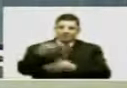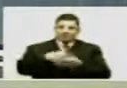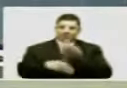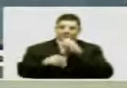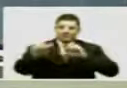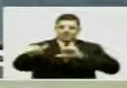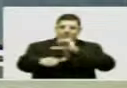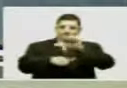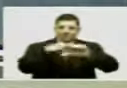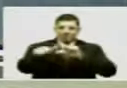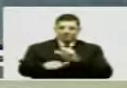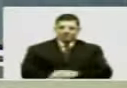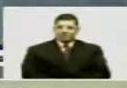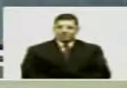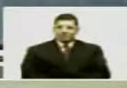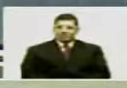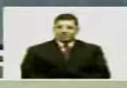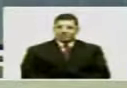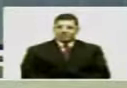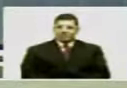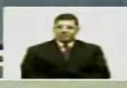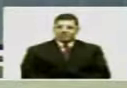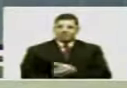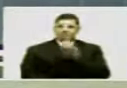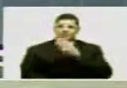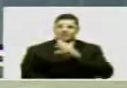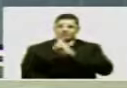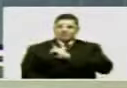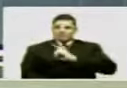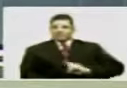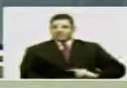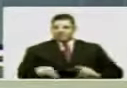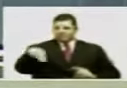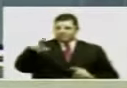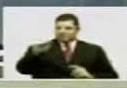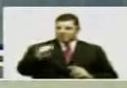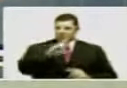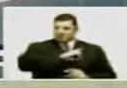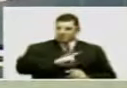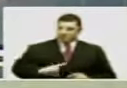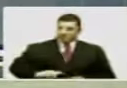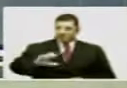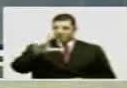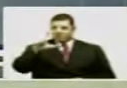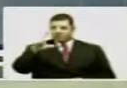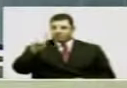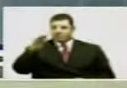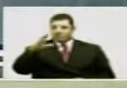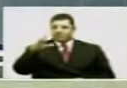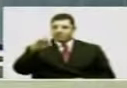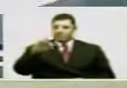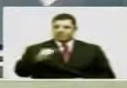votos contrários do deputado Marcelo Ramos, do deputado José Ricardo e do deputado Luiz Castro.